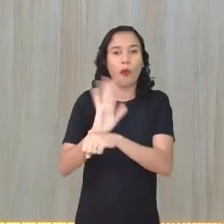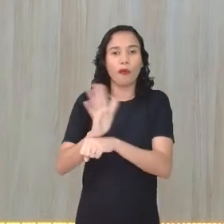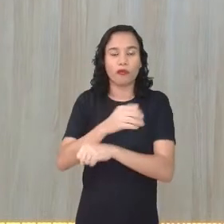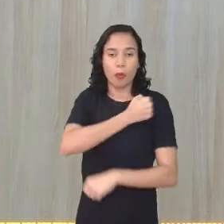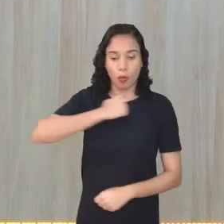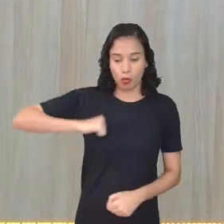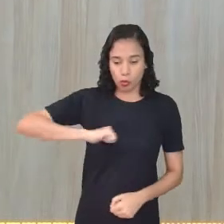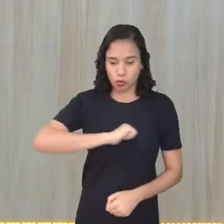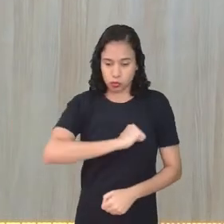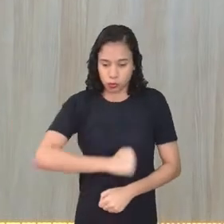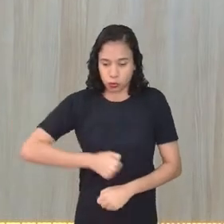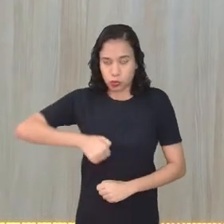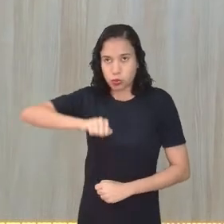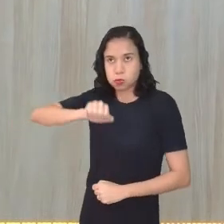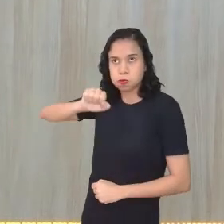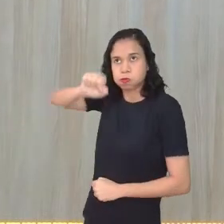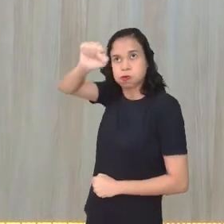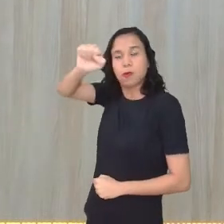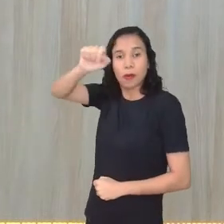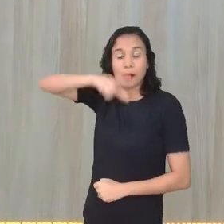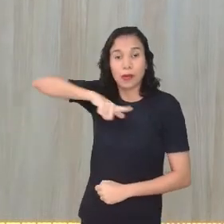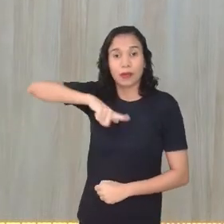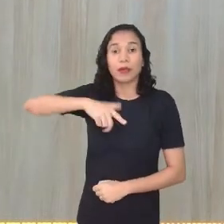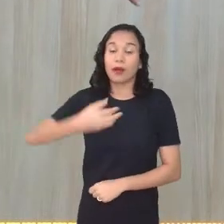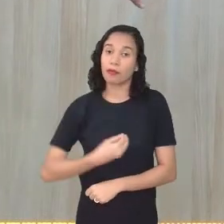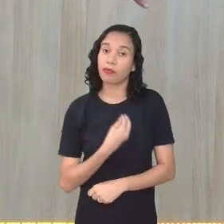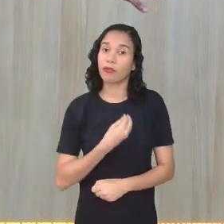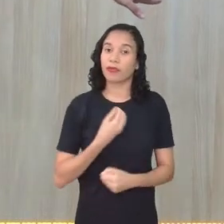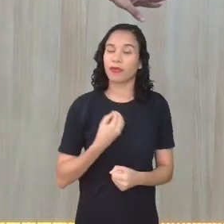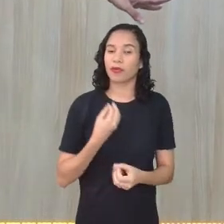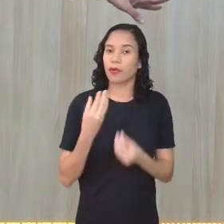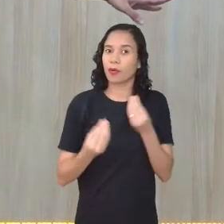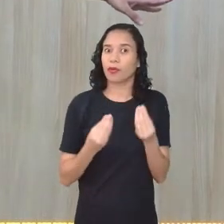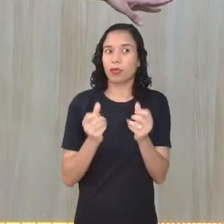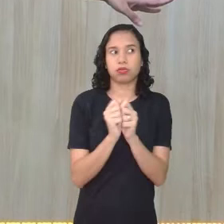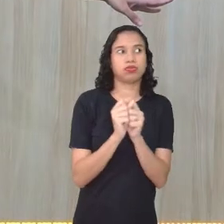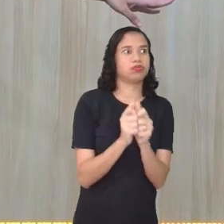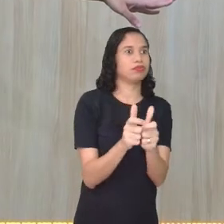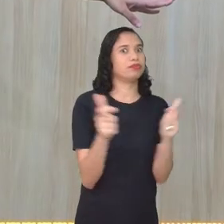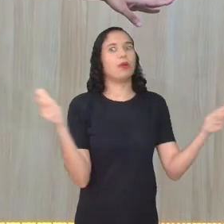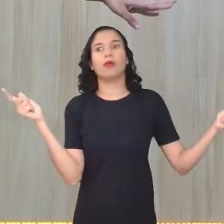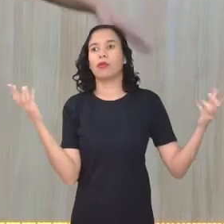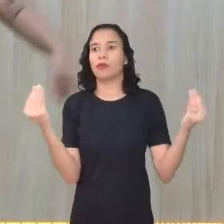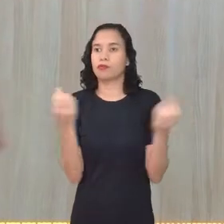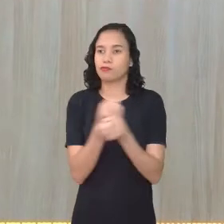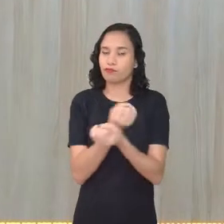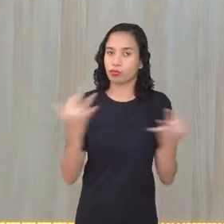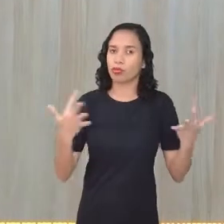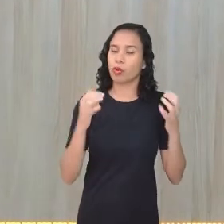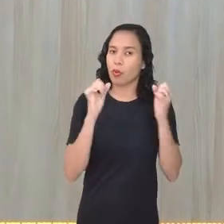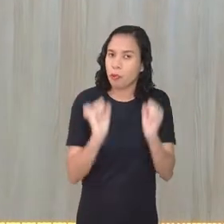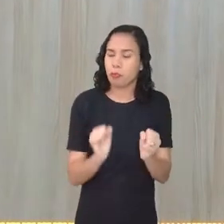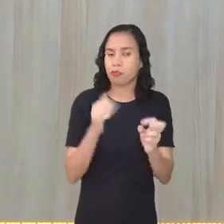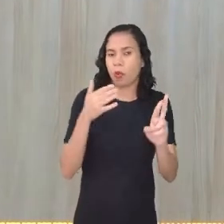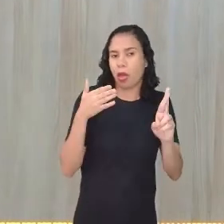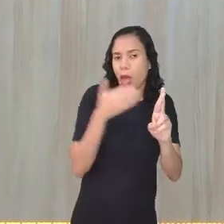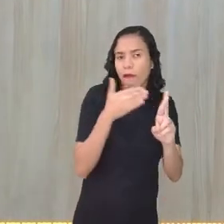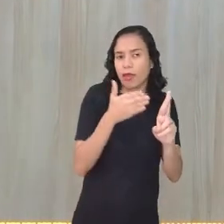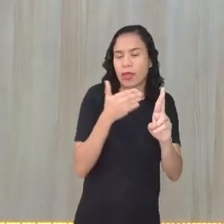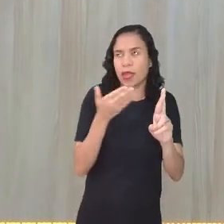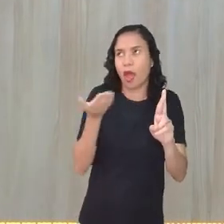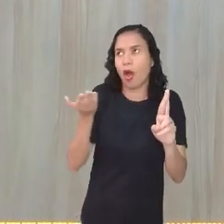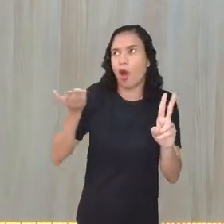por exemplo, já existe uma leva imensa de filmes de super-heróis. Então, eu posso referenciar um filme